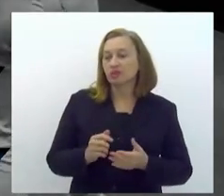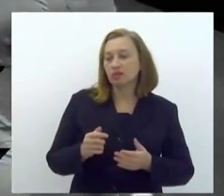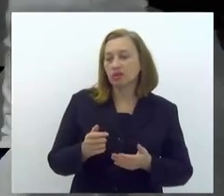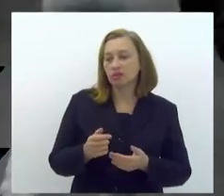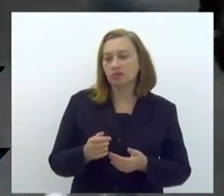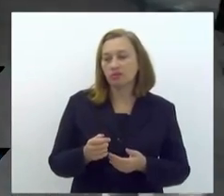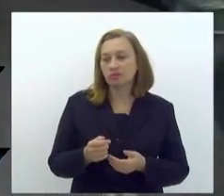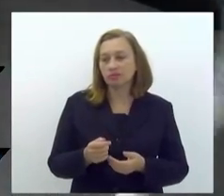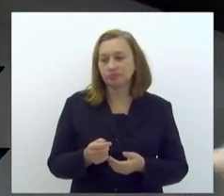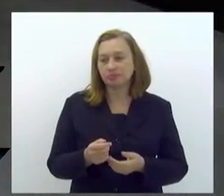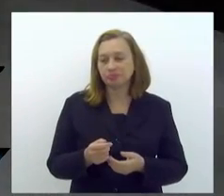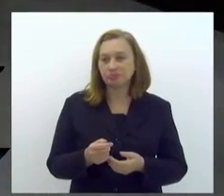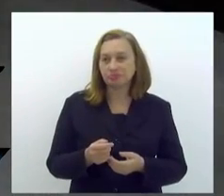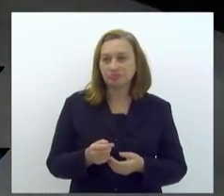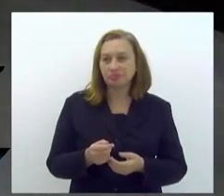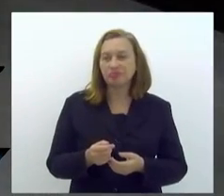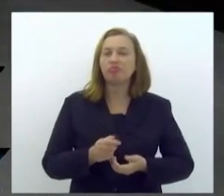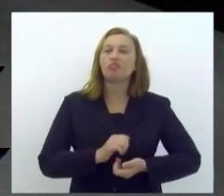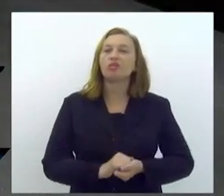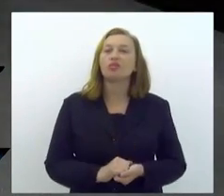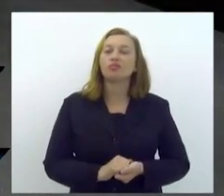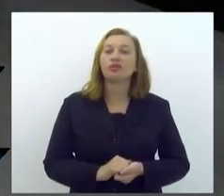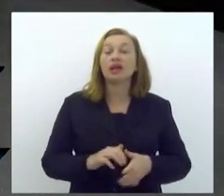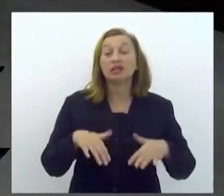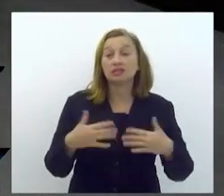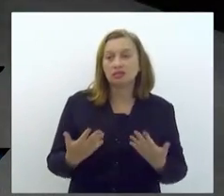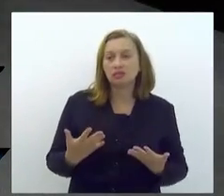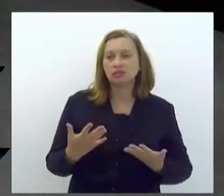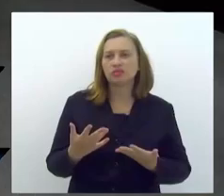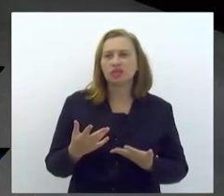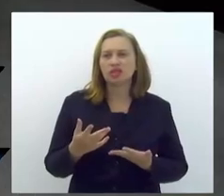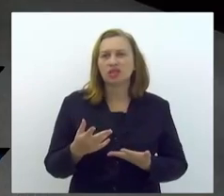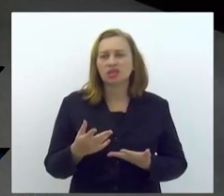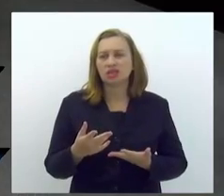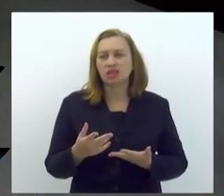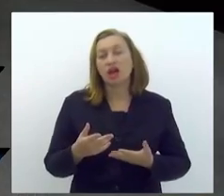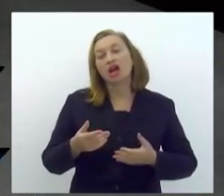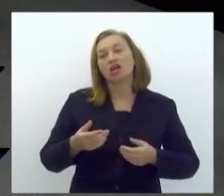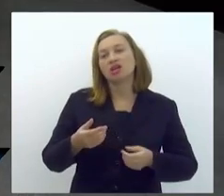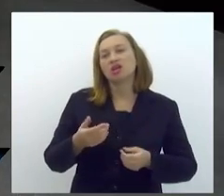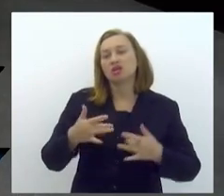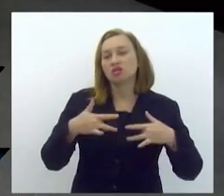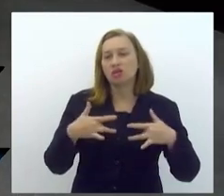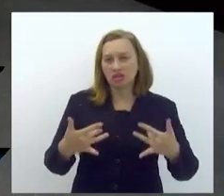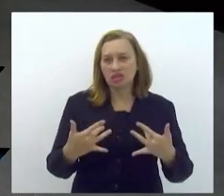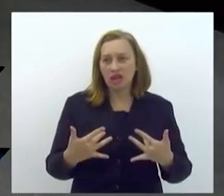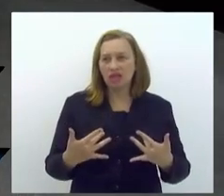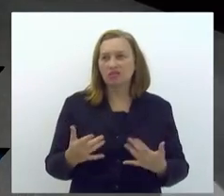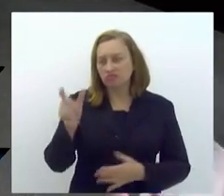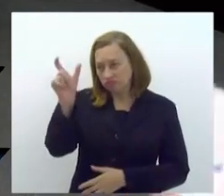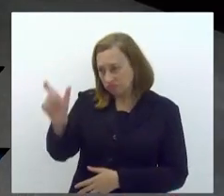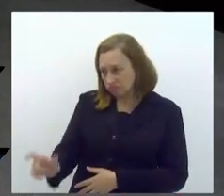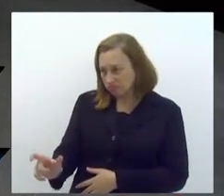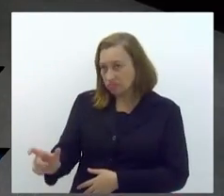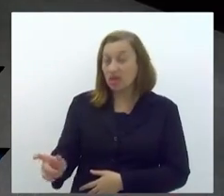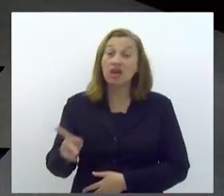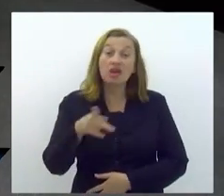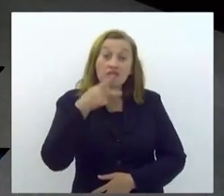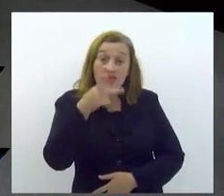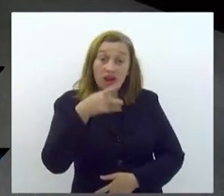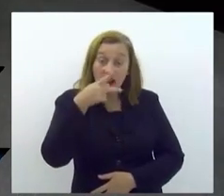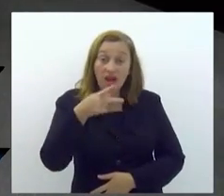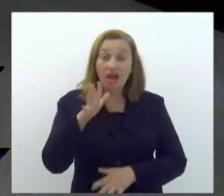essa preservação existe então deixar aqui a minha solidariedade a vossa excelência e dizer